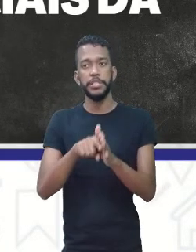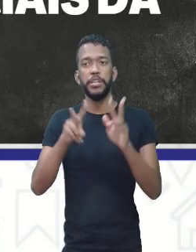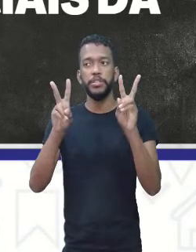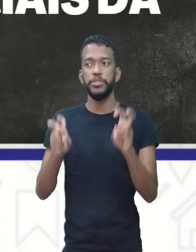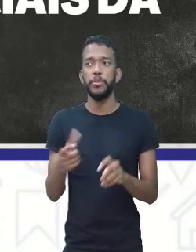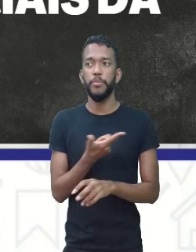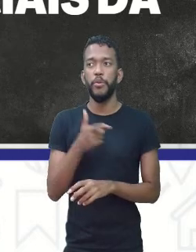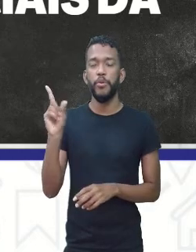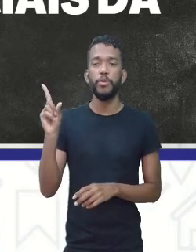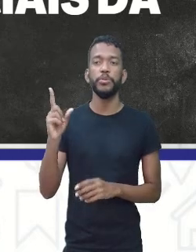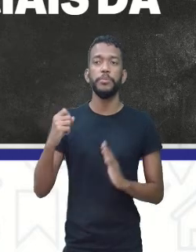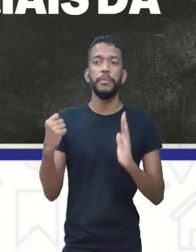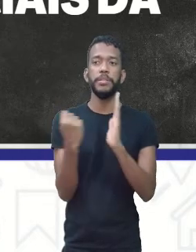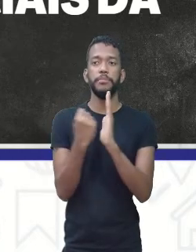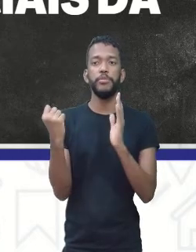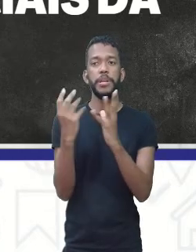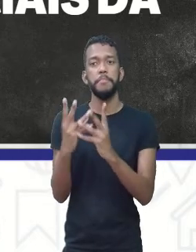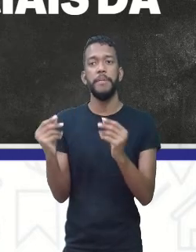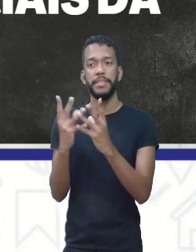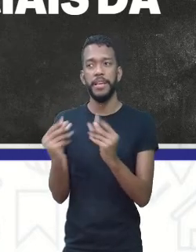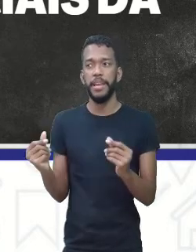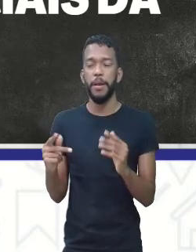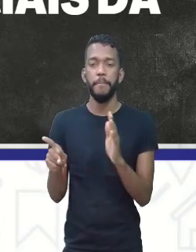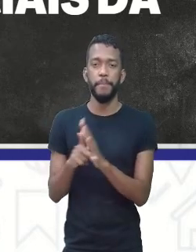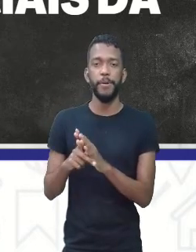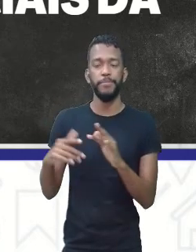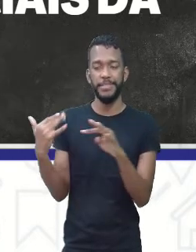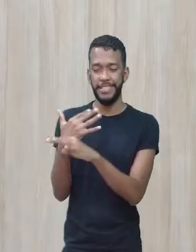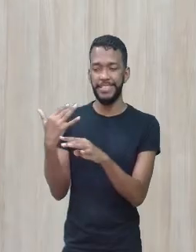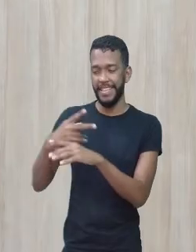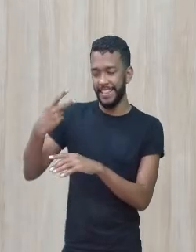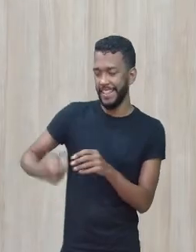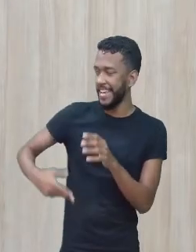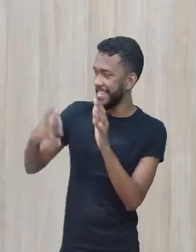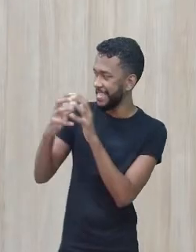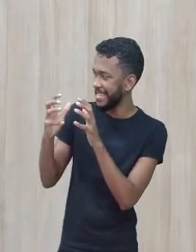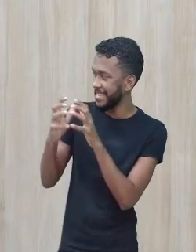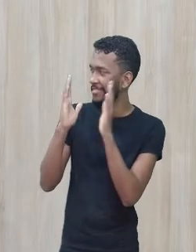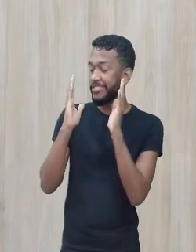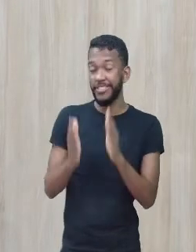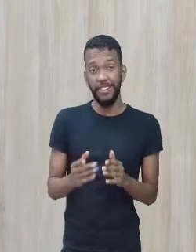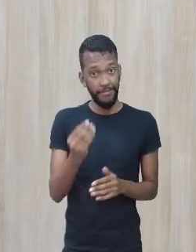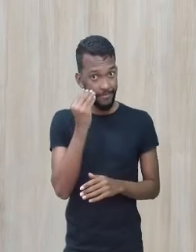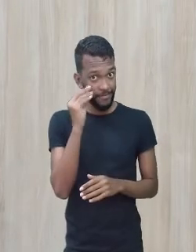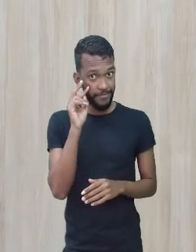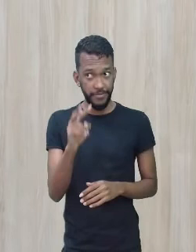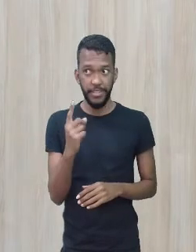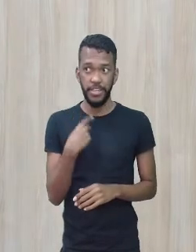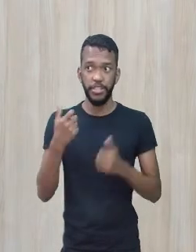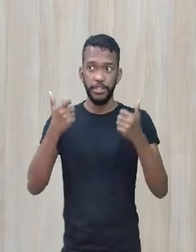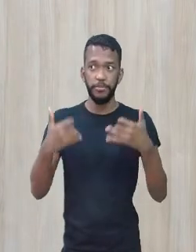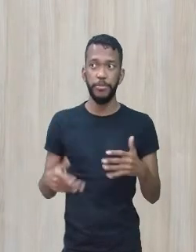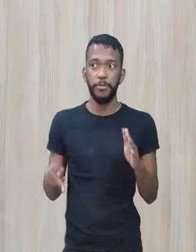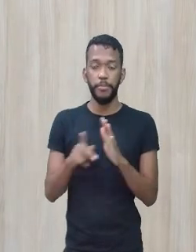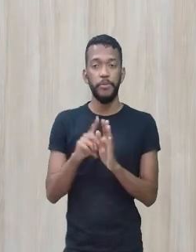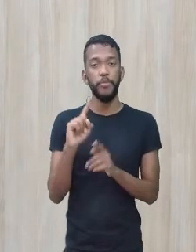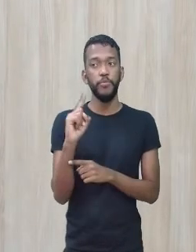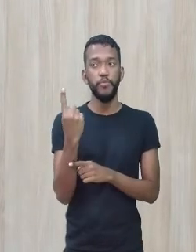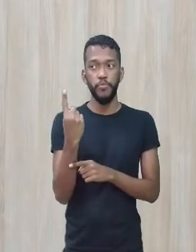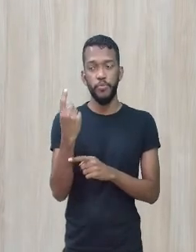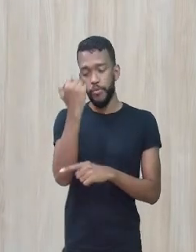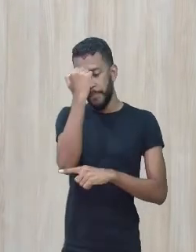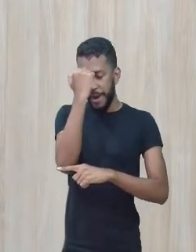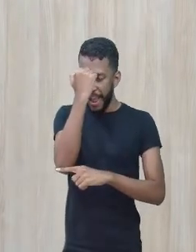sobre outros patrimônios imateriais da cidade do Recife. Vejam só, a gente falou aqui de